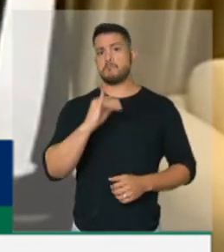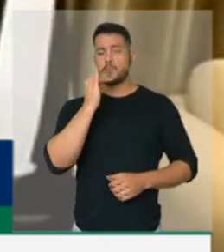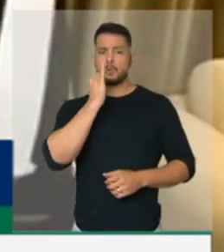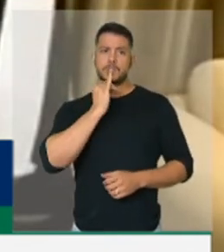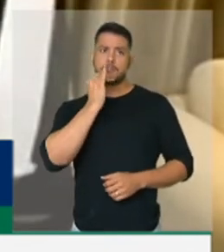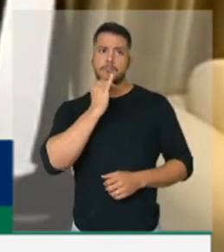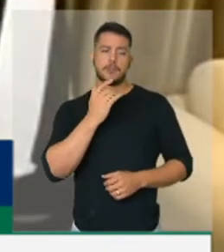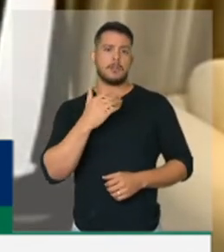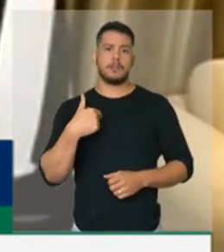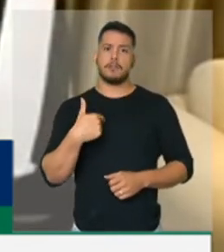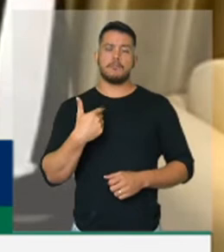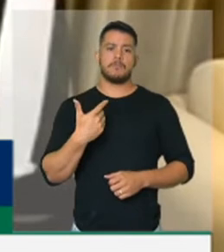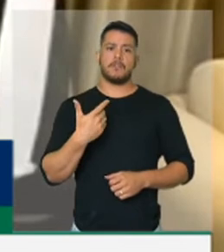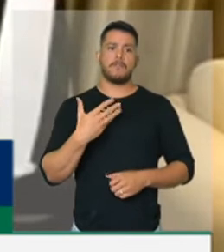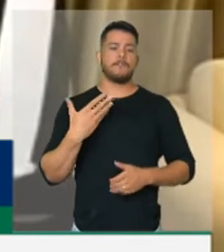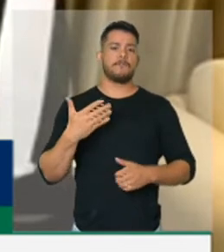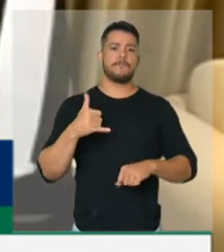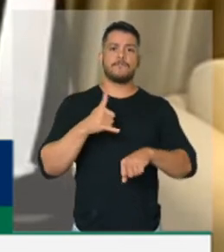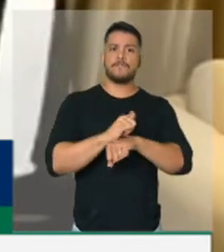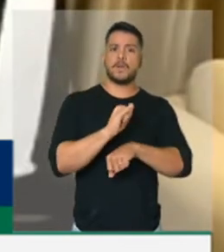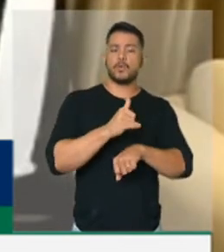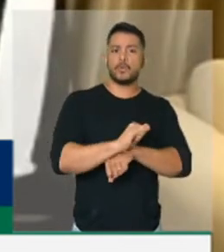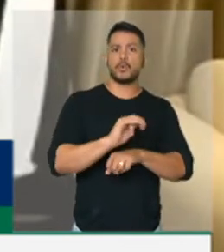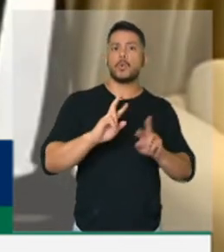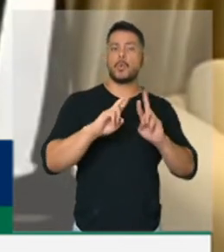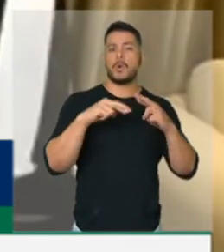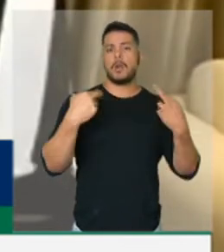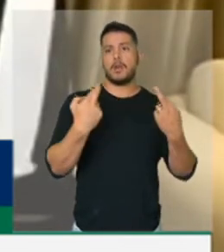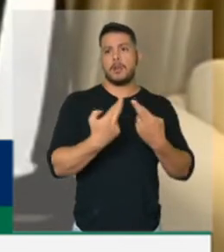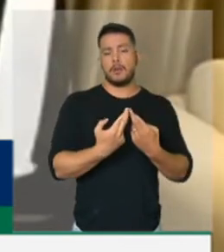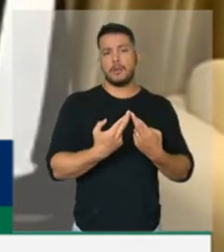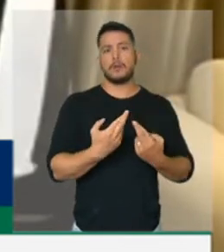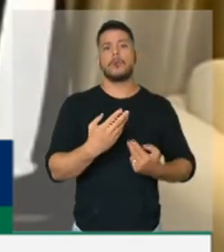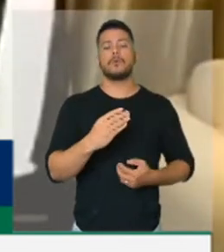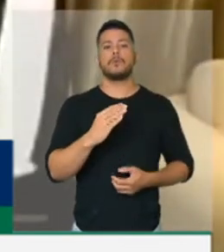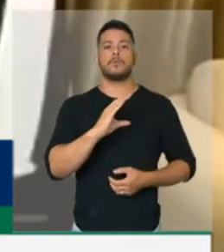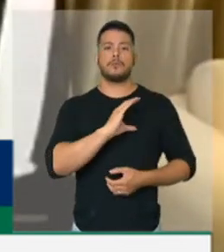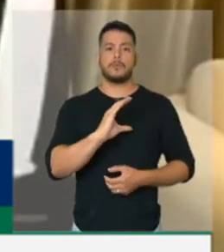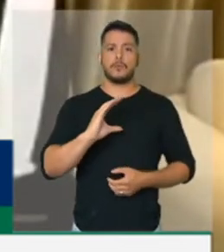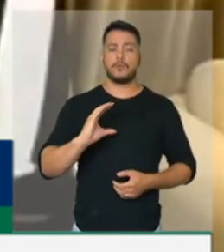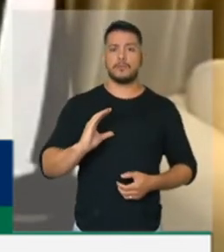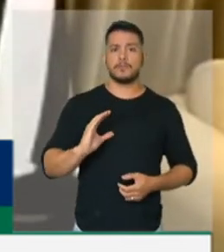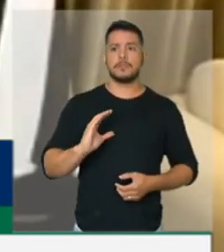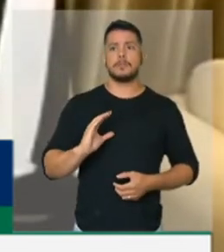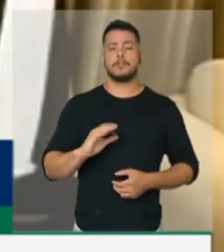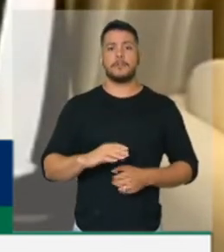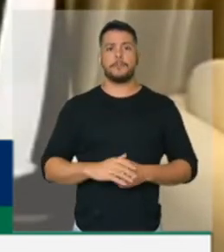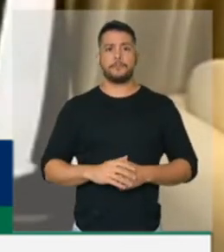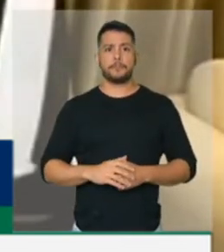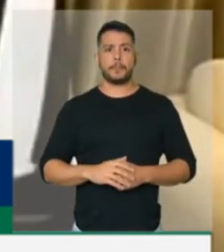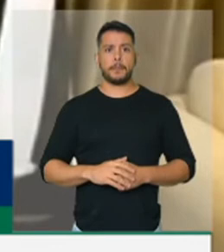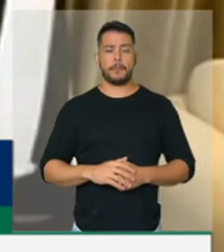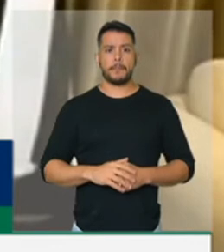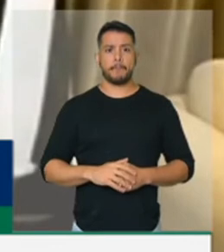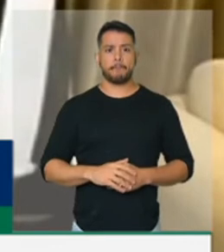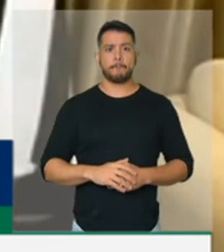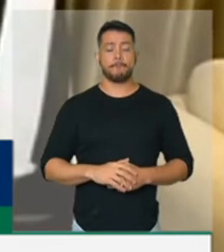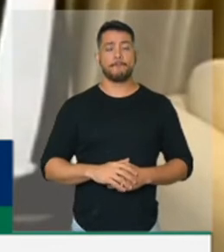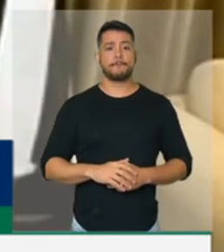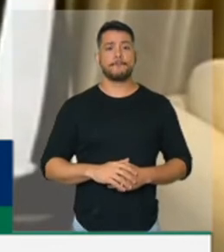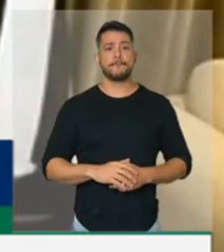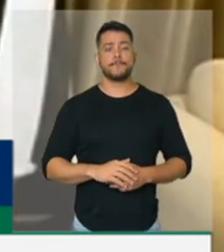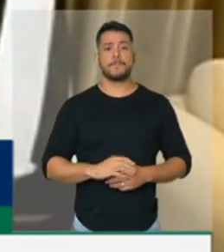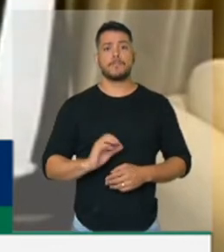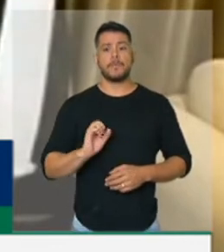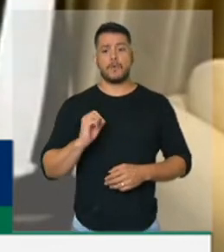não comparecimento do relator à reunião da comissão cuja pauta conste a matéria a ser relatada no momento da substituição da relatoria, a